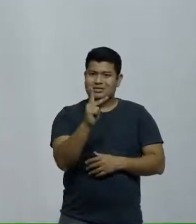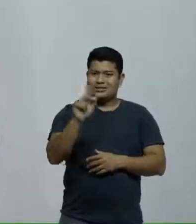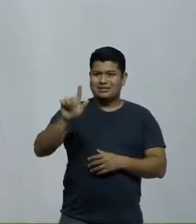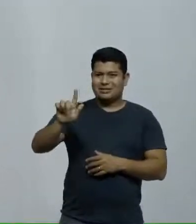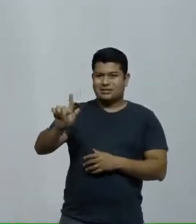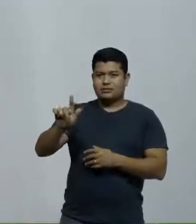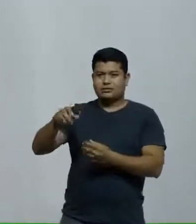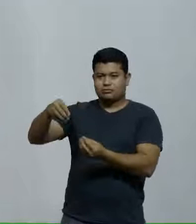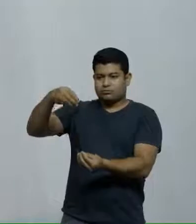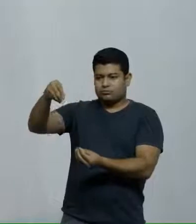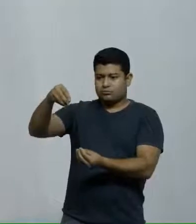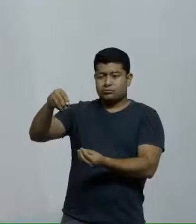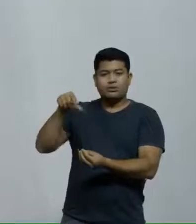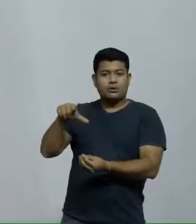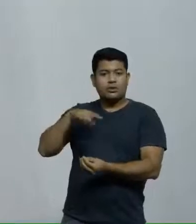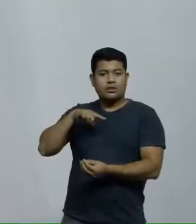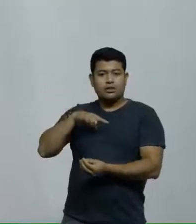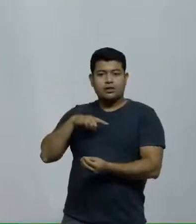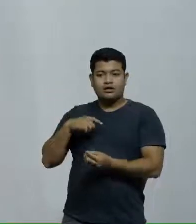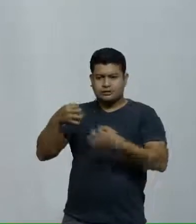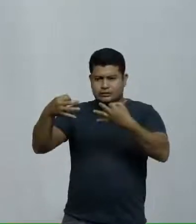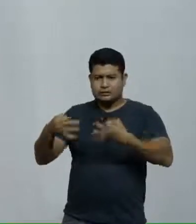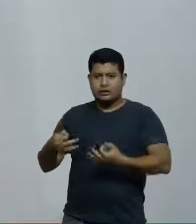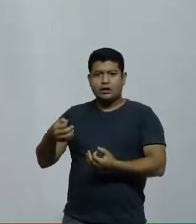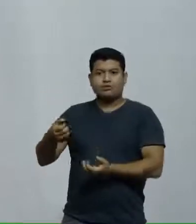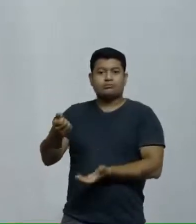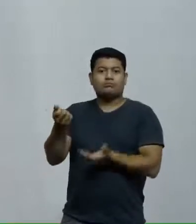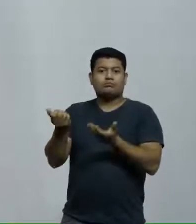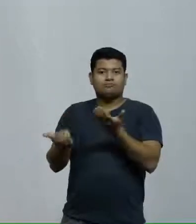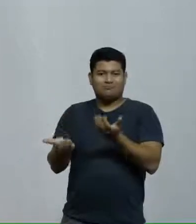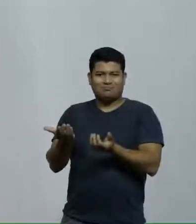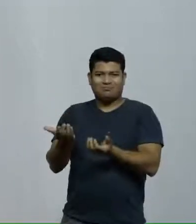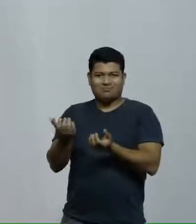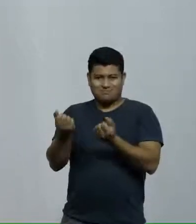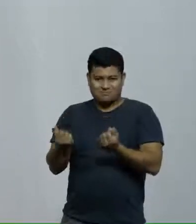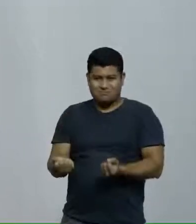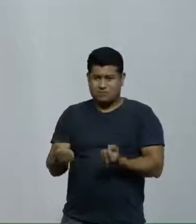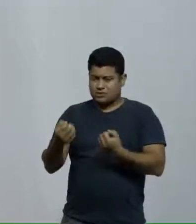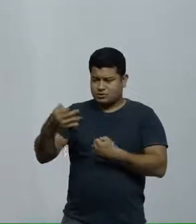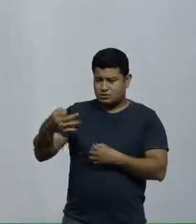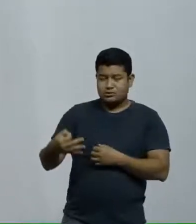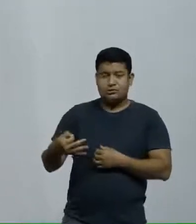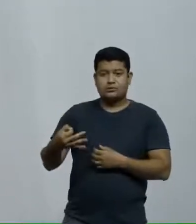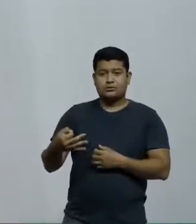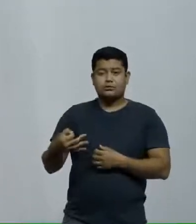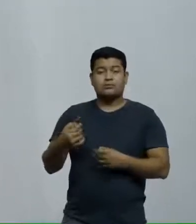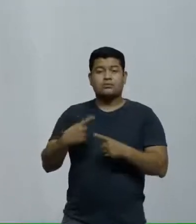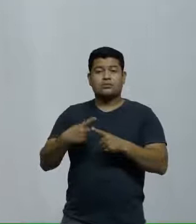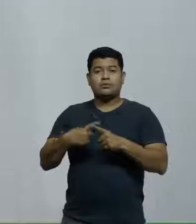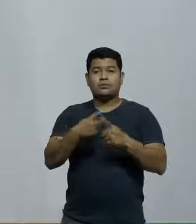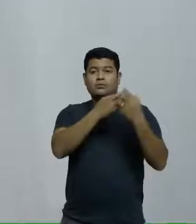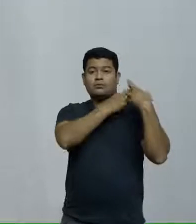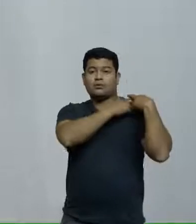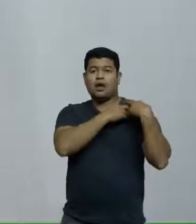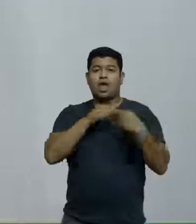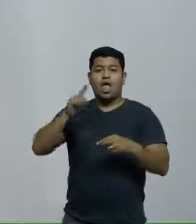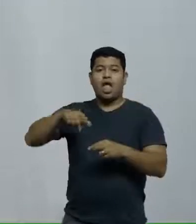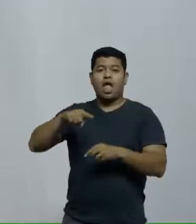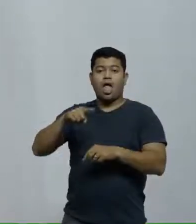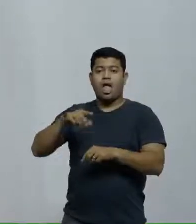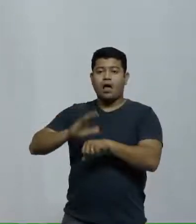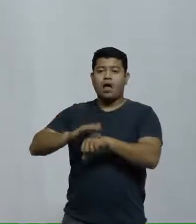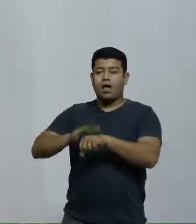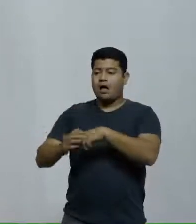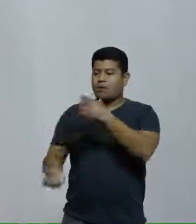fato, é 1 quilo, né, se não está vindo a menos, porque a responsabilidade é do fabricante. E aí,